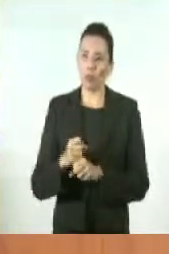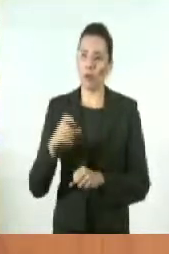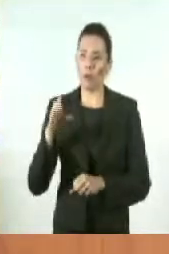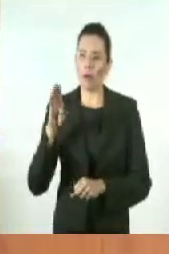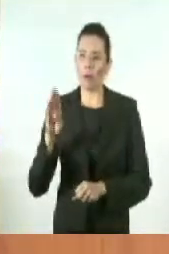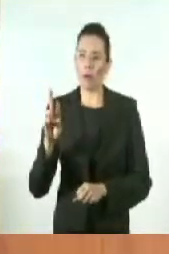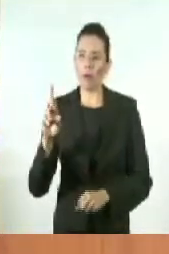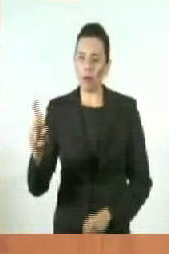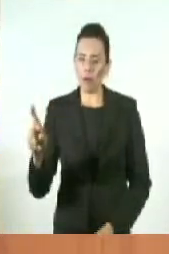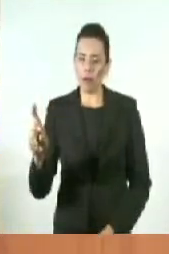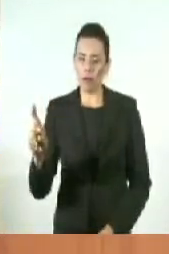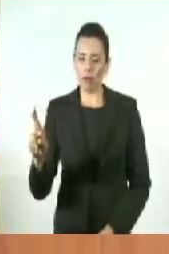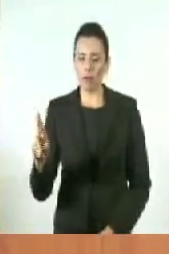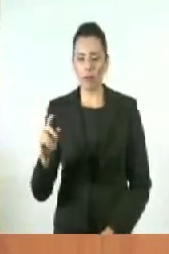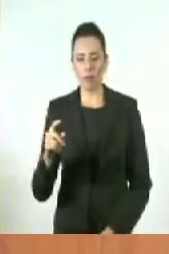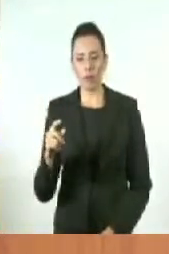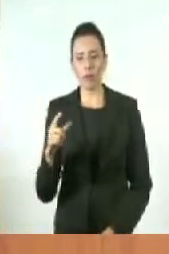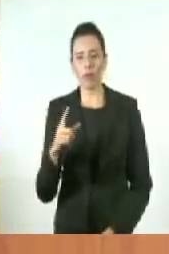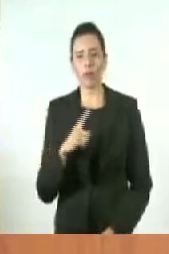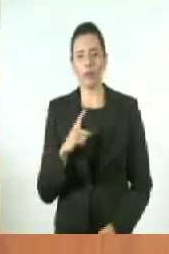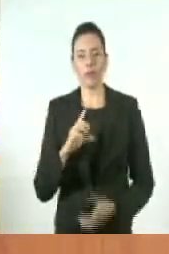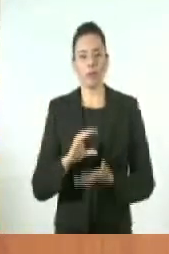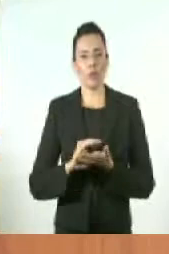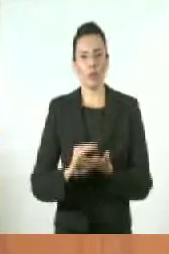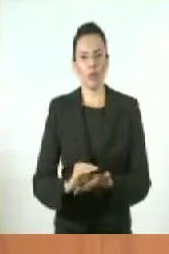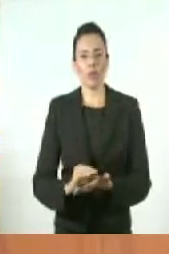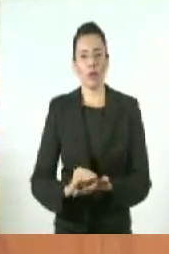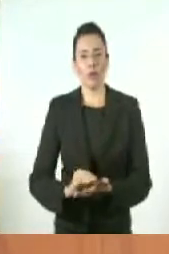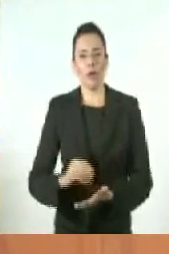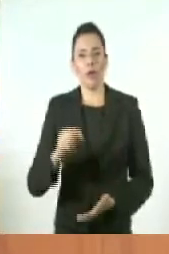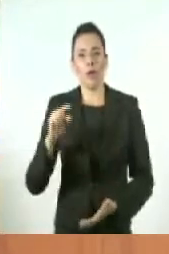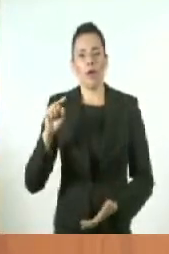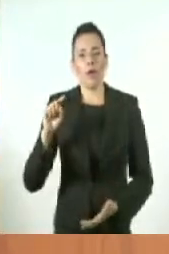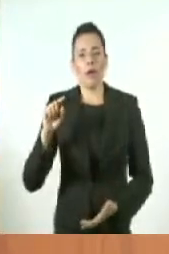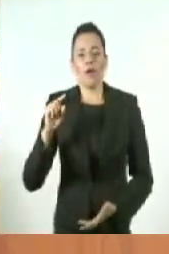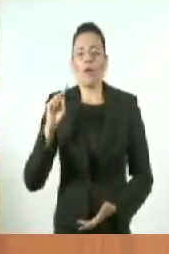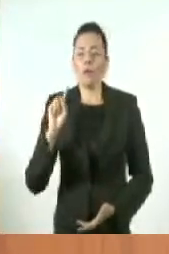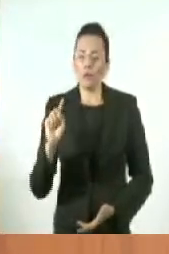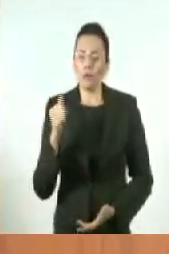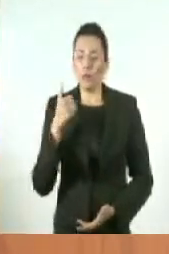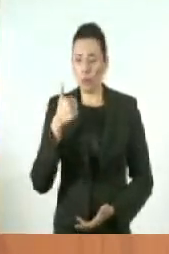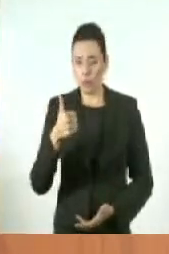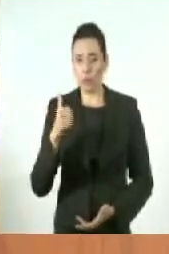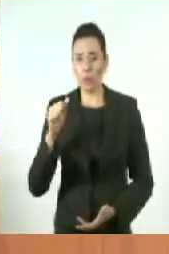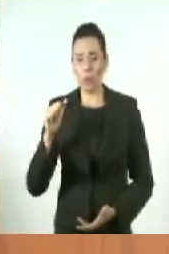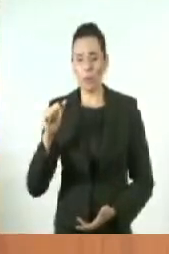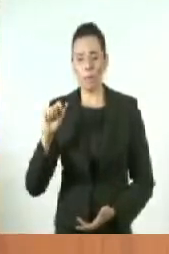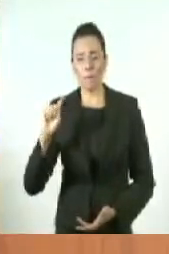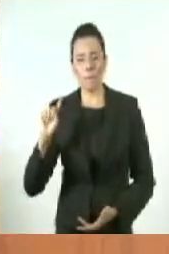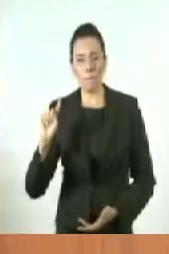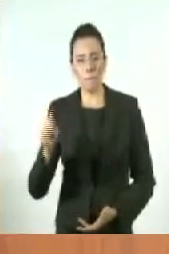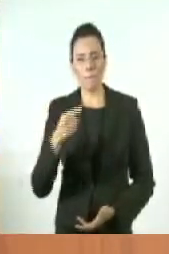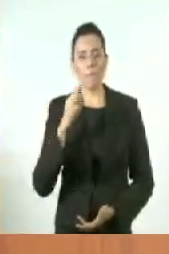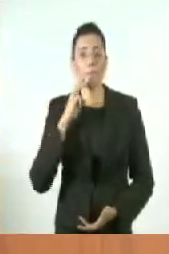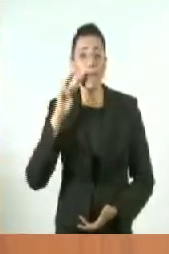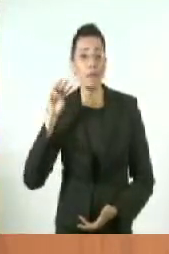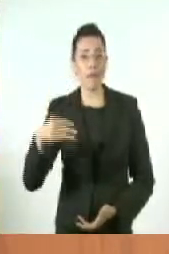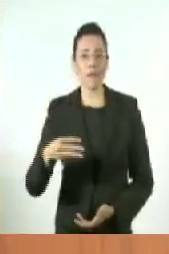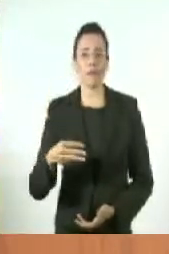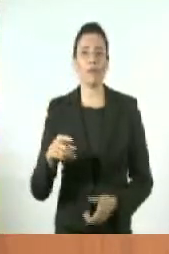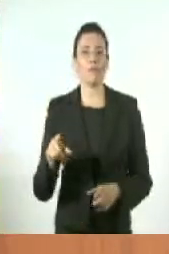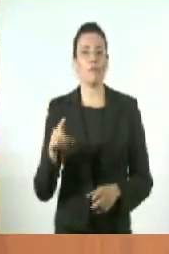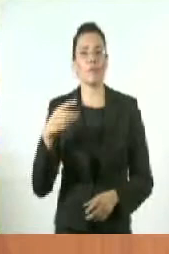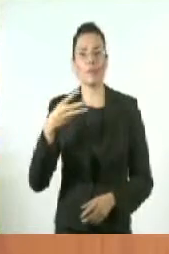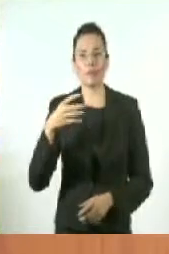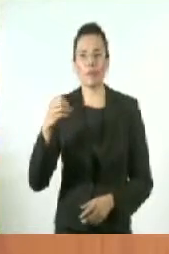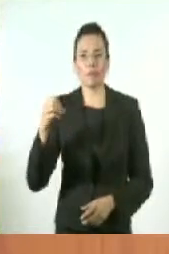e 300, e aqui todos esses contratos que foram determinados pela Justiça, o governo